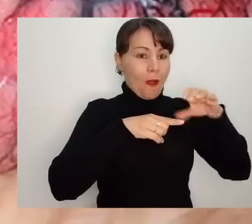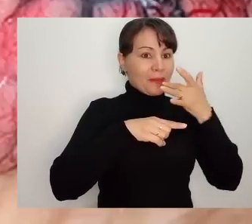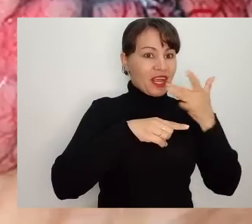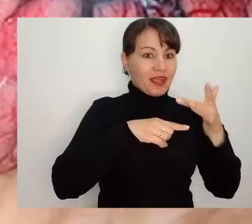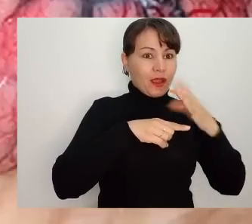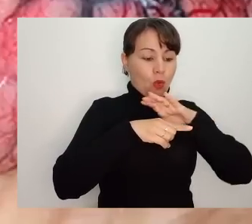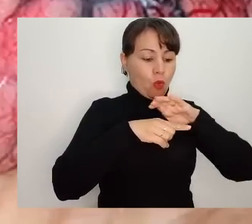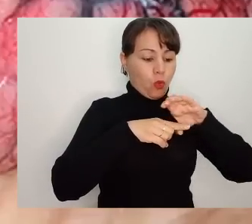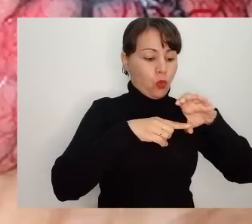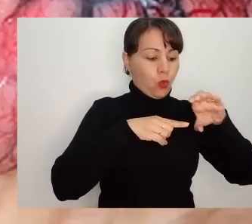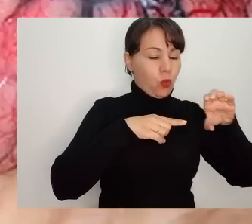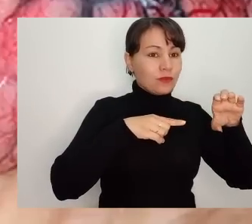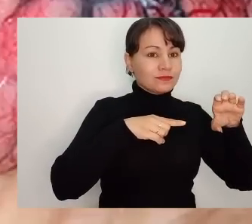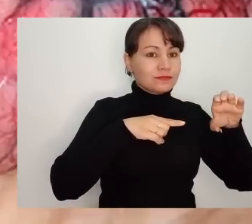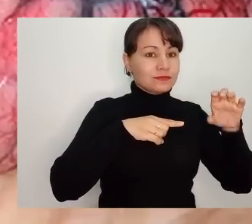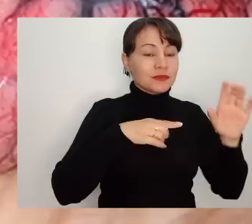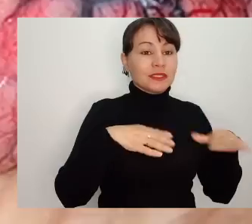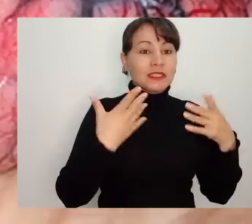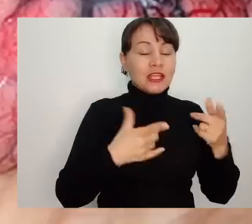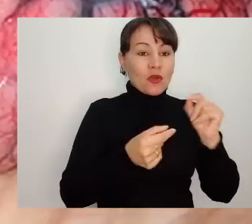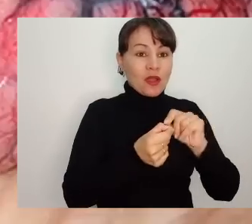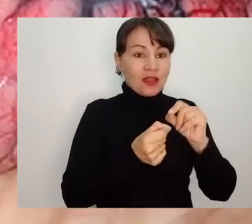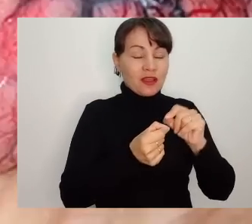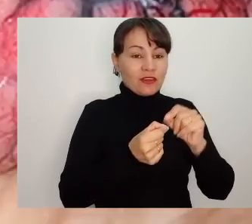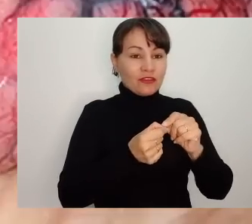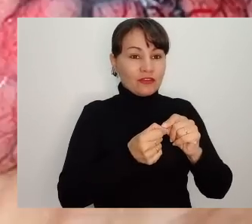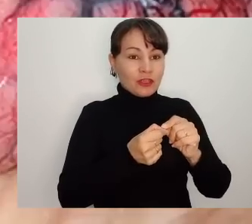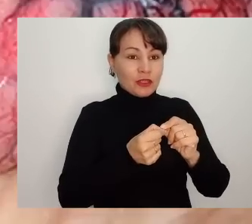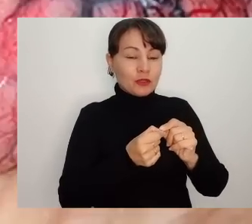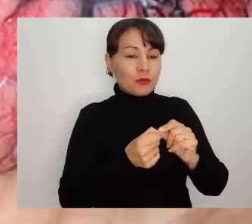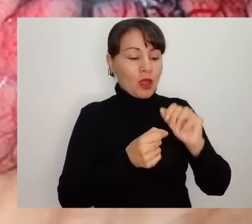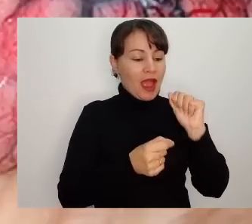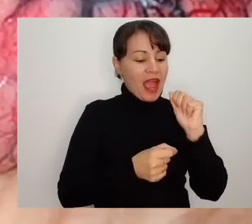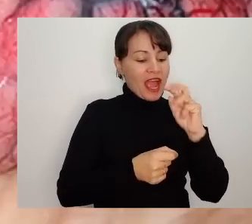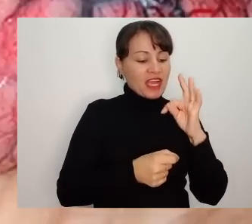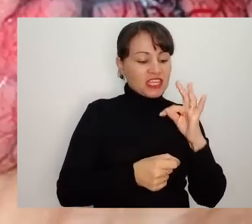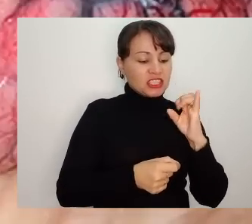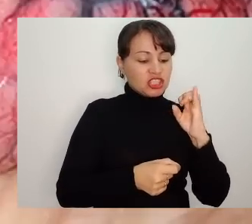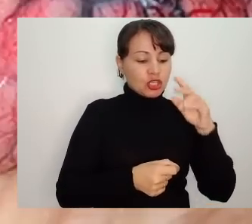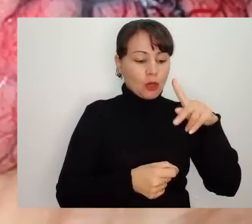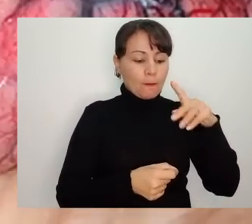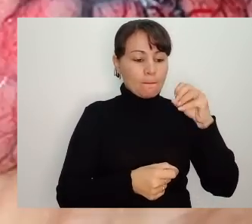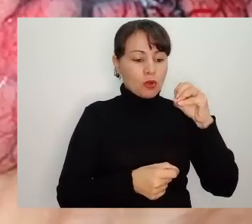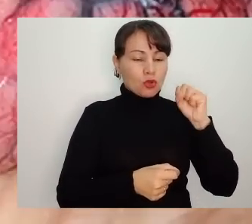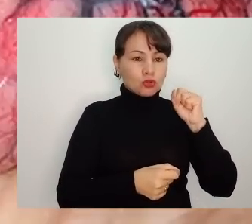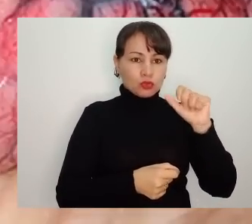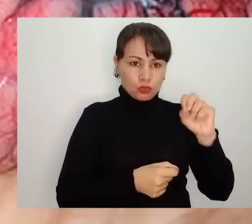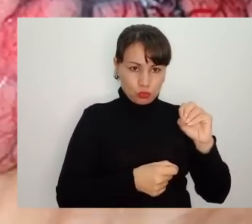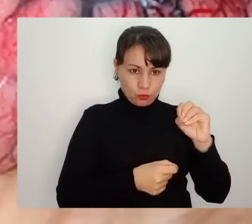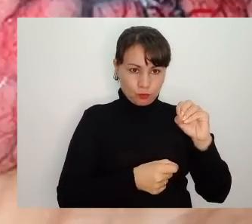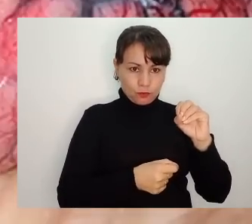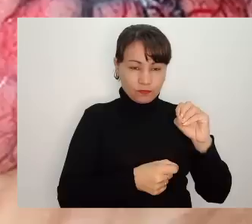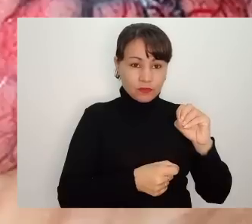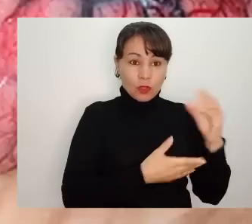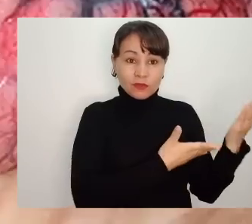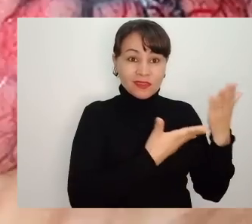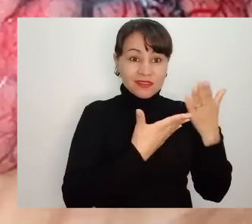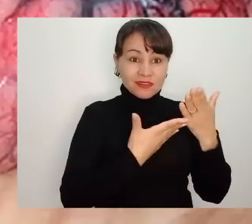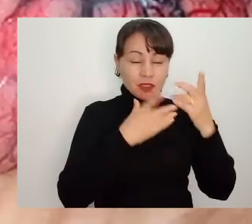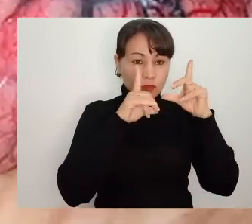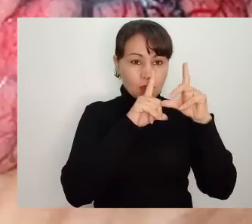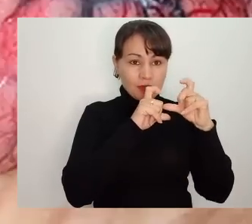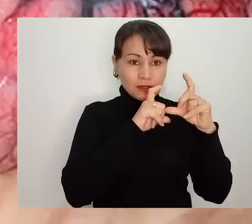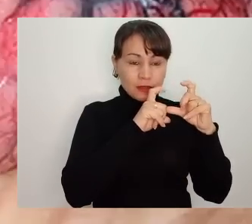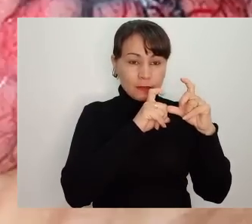branca. Então, ela é formada por esse tecido adiposo. Então,